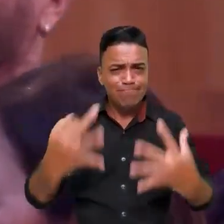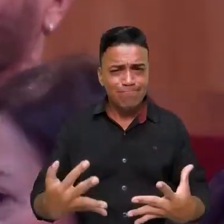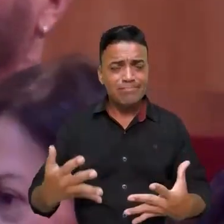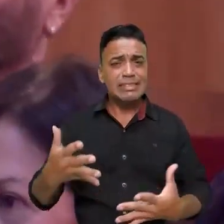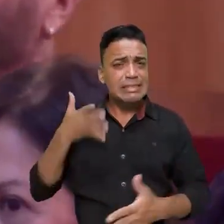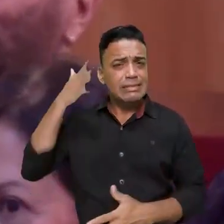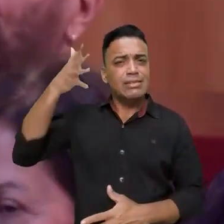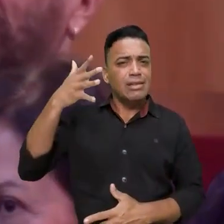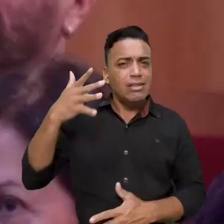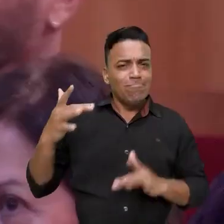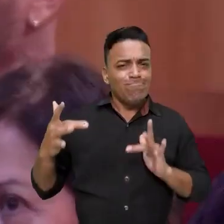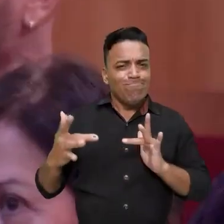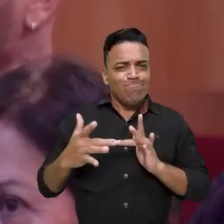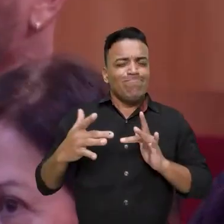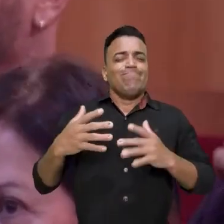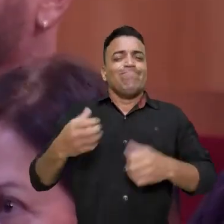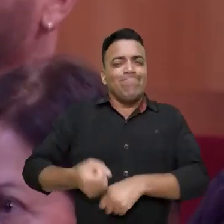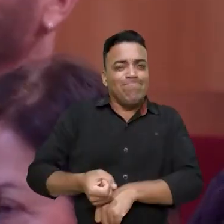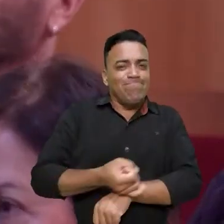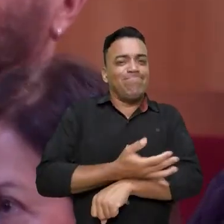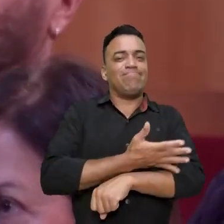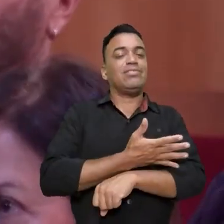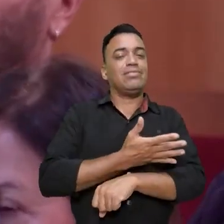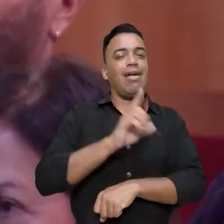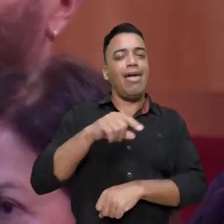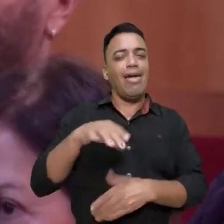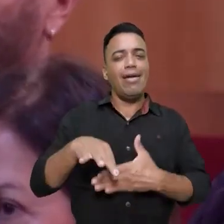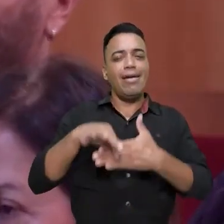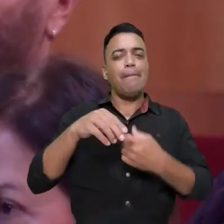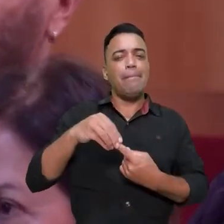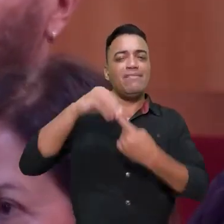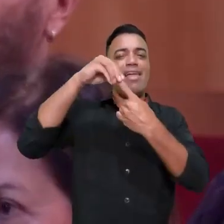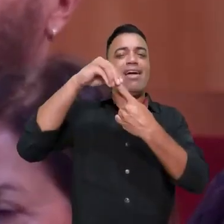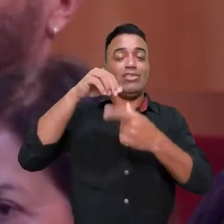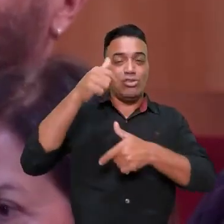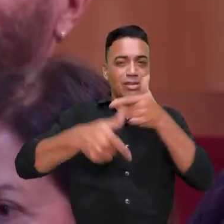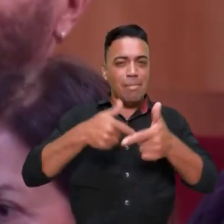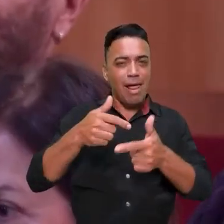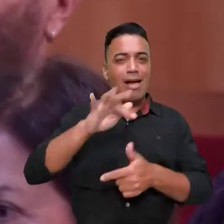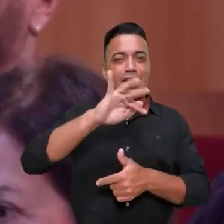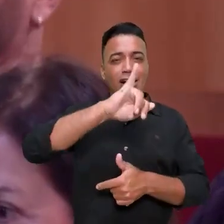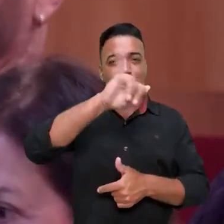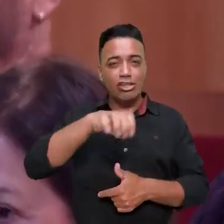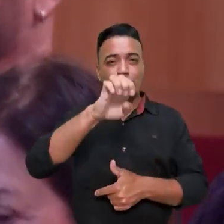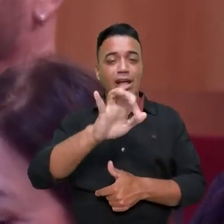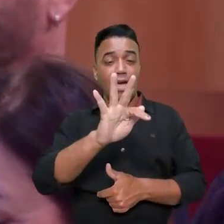me toca lá no fundo, porque é um privilégio trabalhar com o Jefferson.